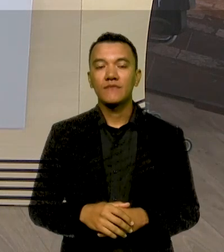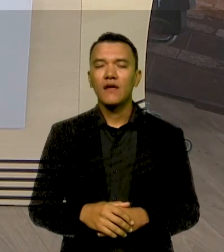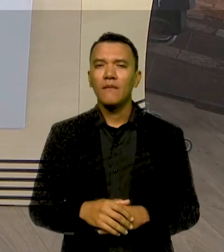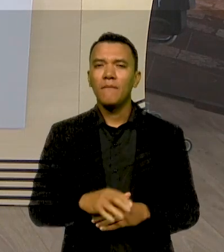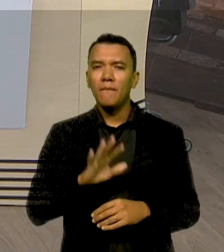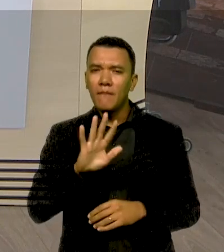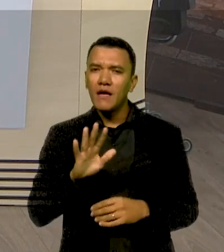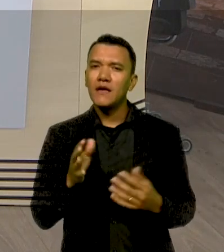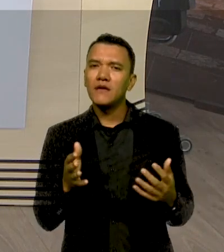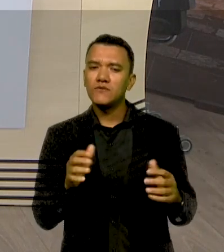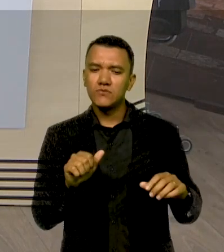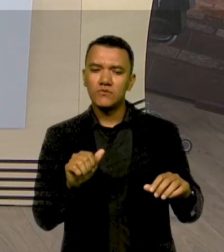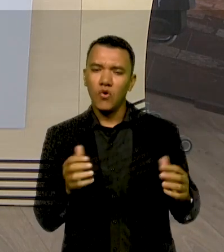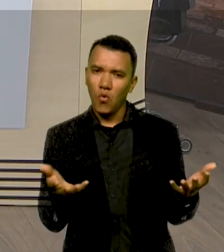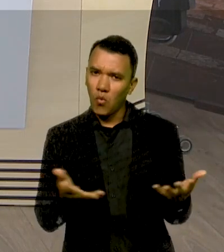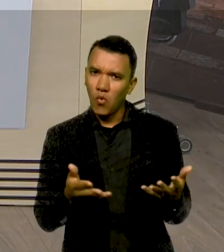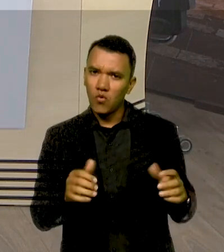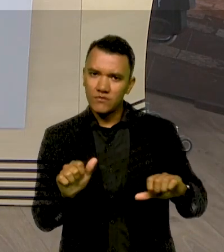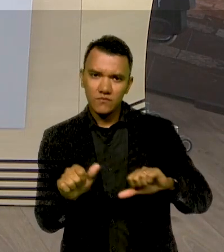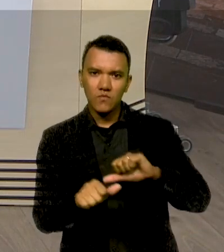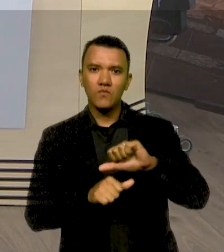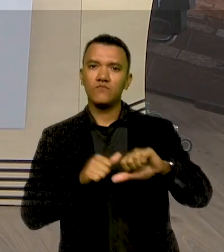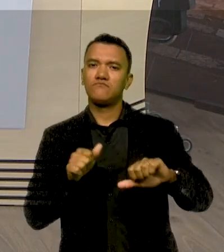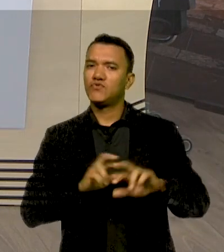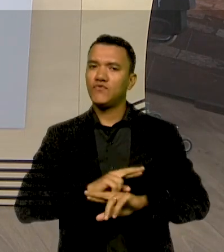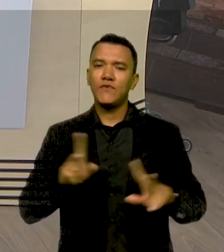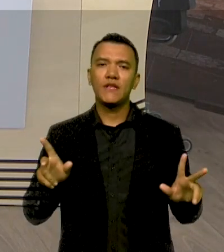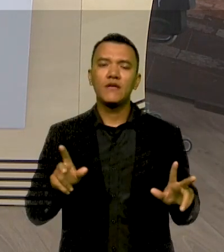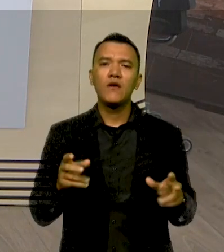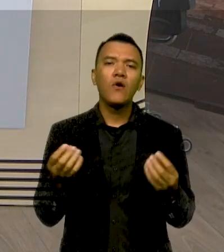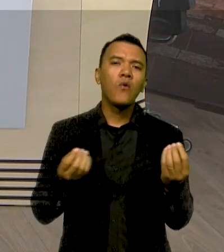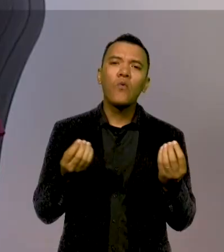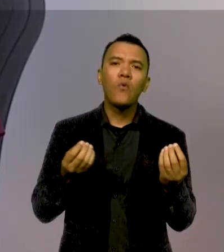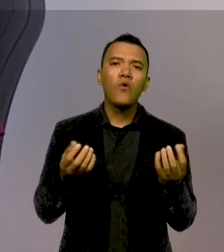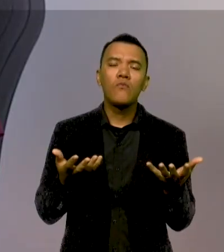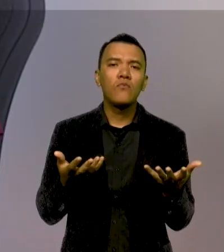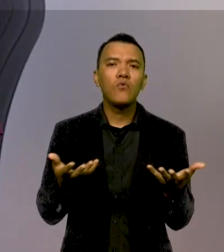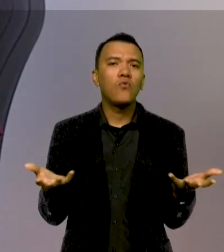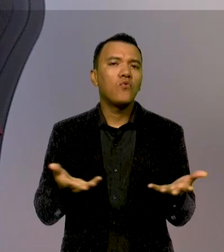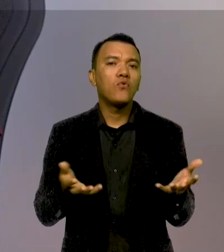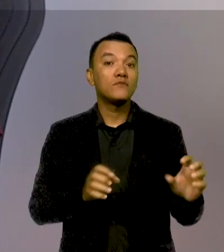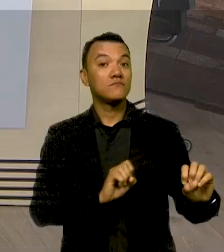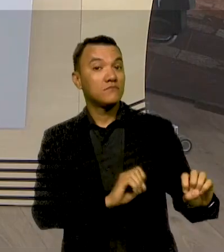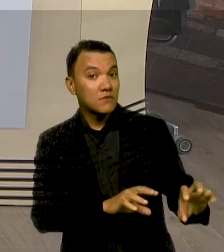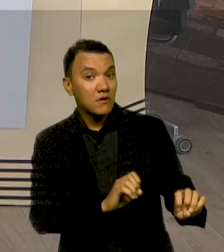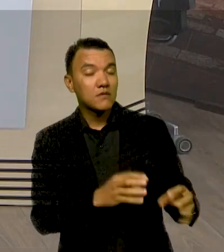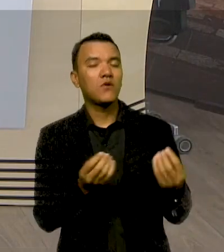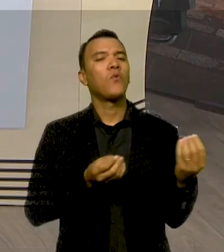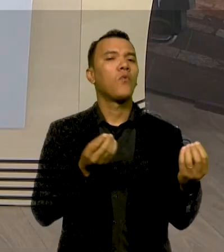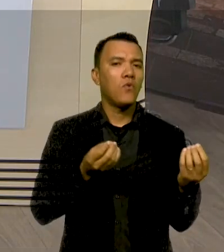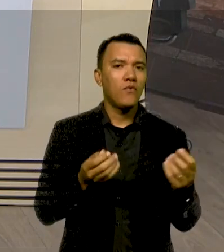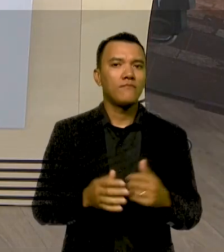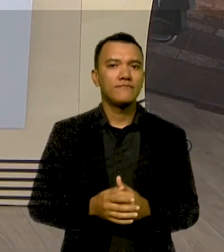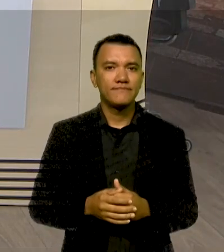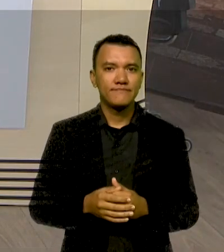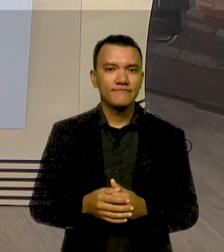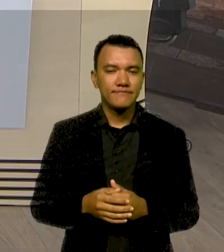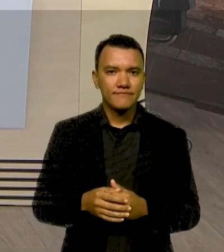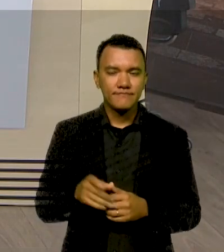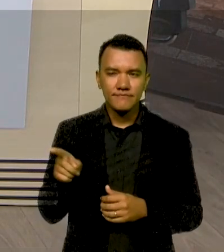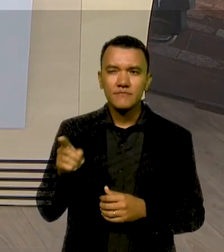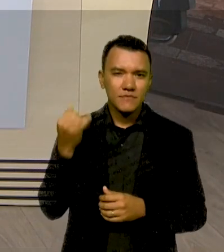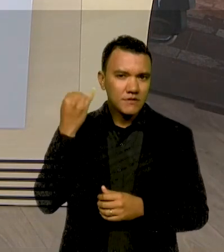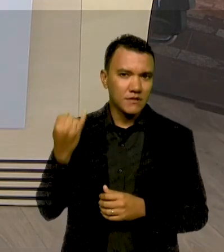dia já existe algo totalmente diferente. Como é que está sendo tratada a educação nesse momento? Só até já falou aqui a respeito